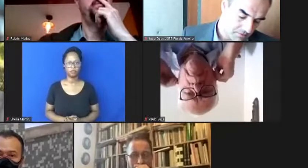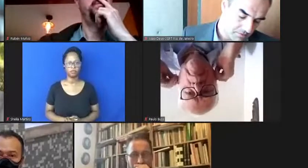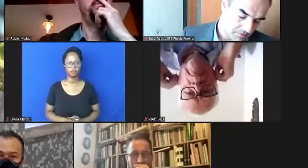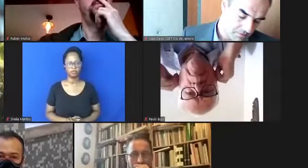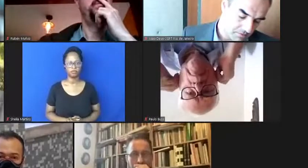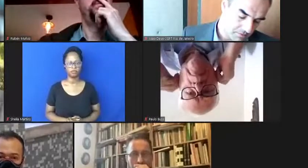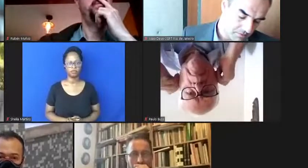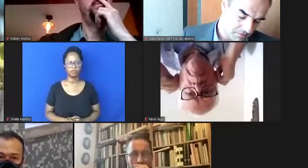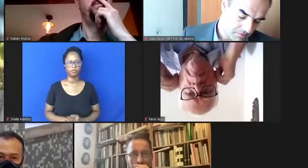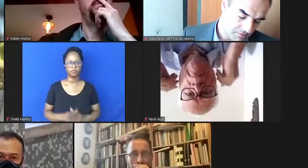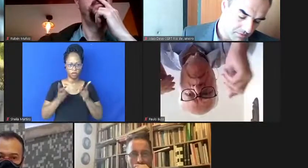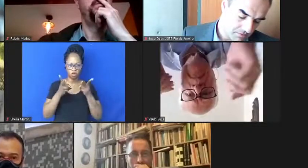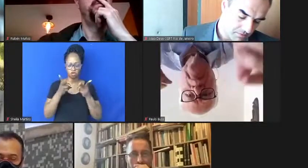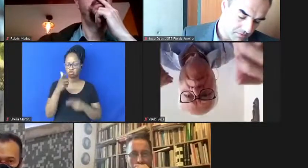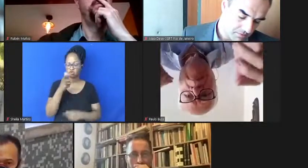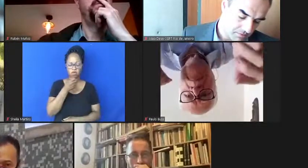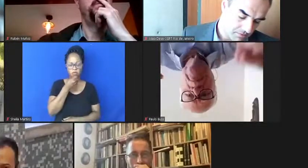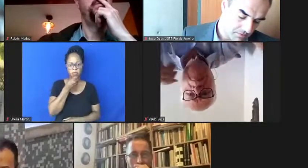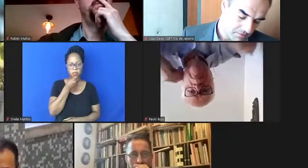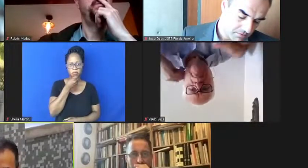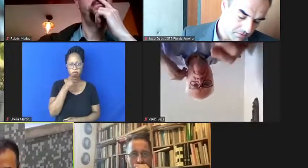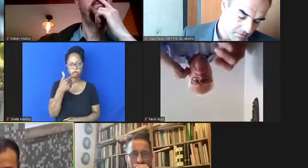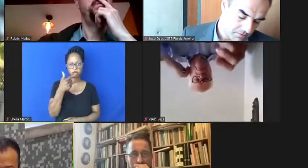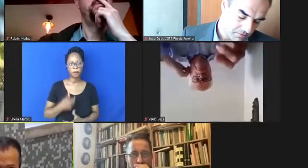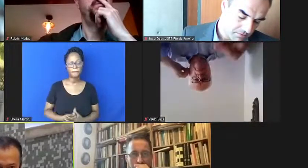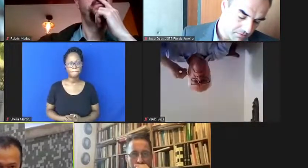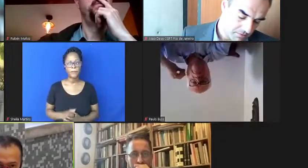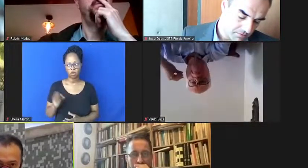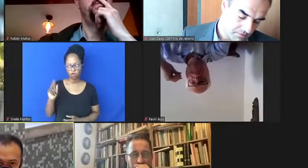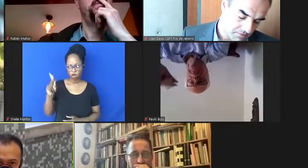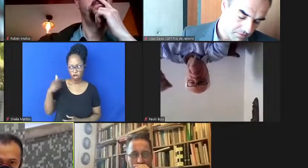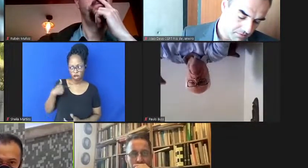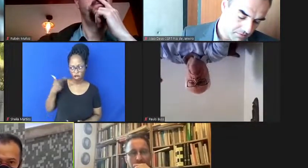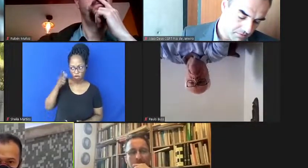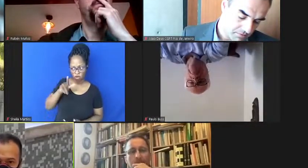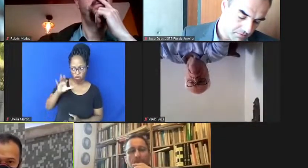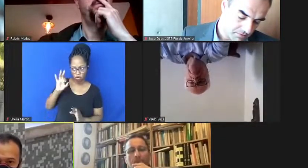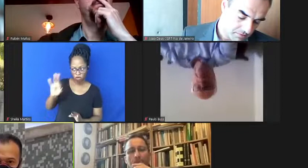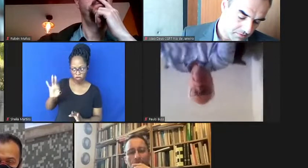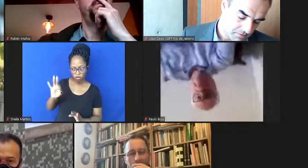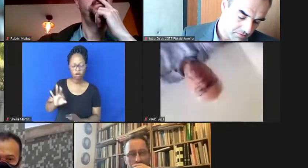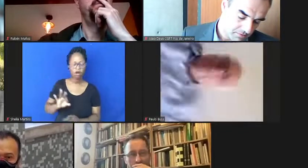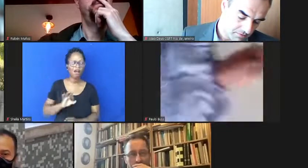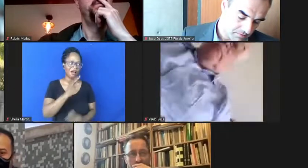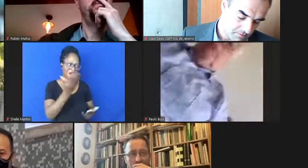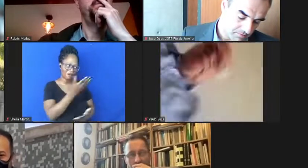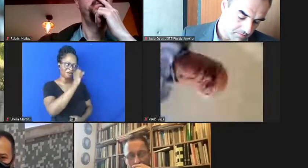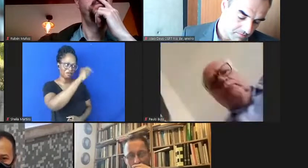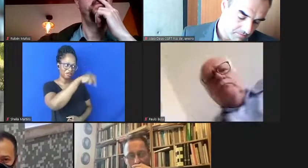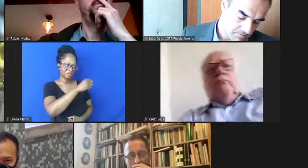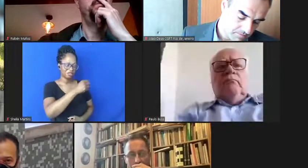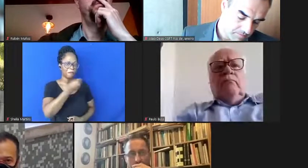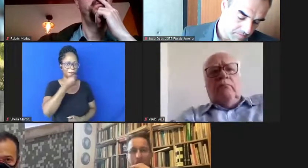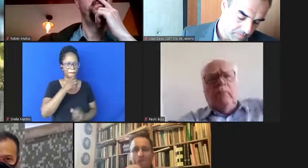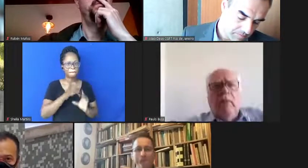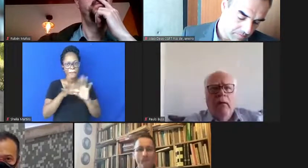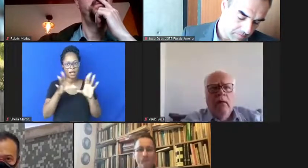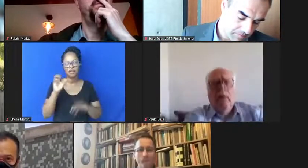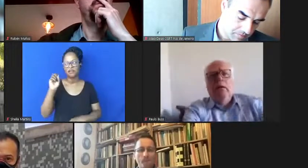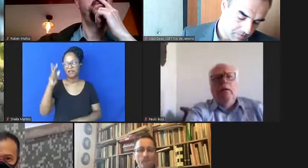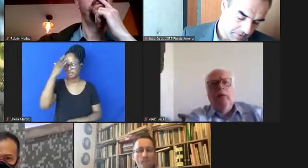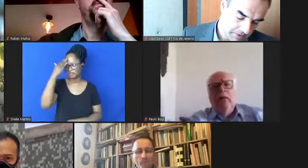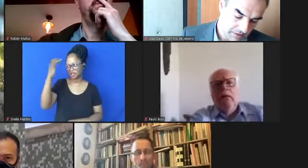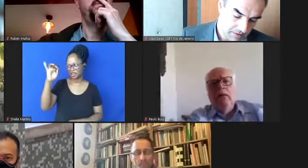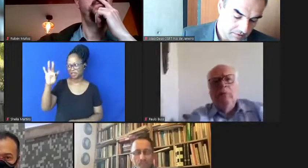continua sem som. Ok, e agora está? Agora sim, o som... Ah, ok, obrigado, Rita.